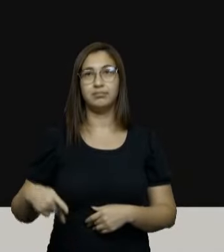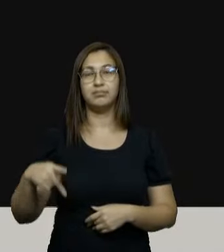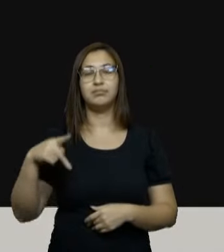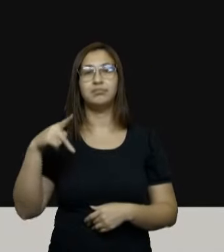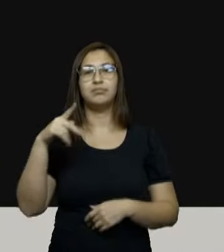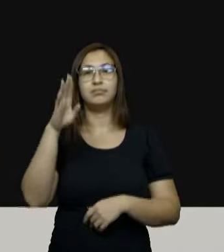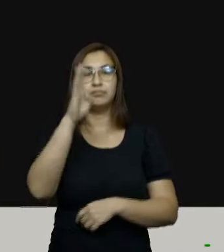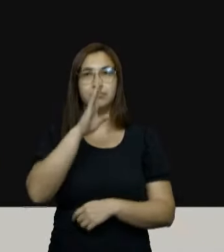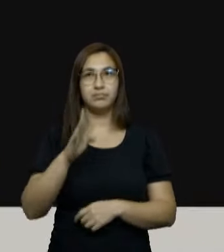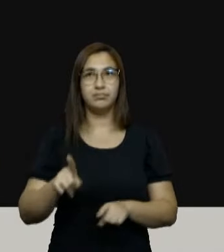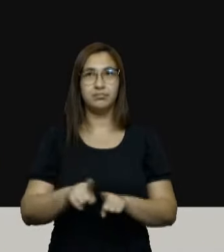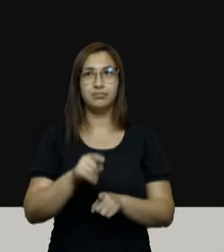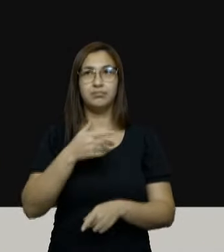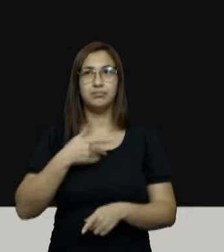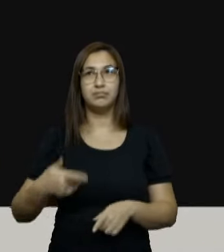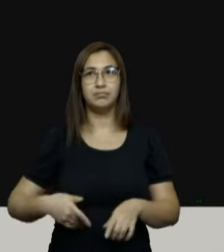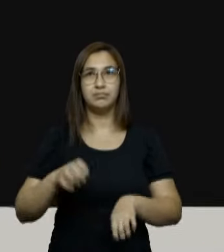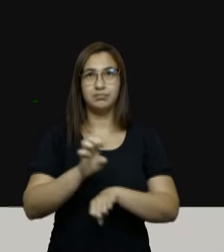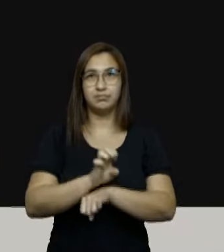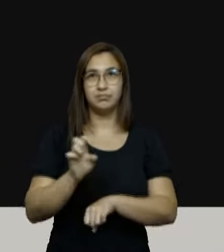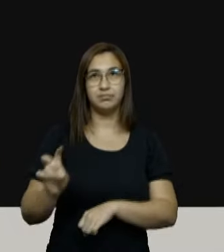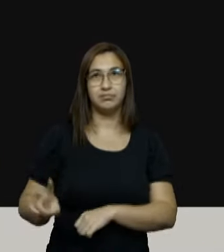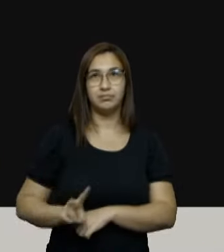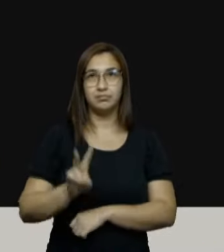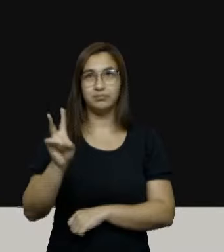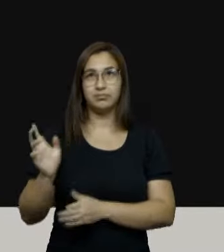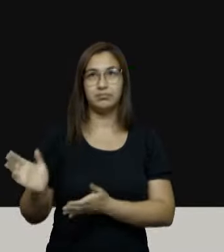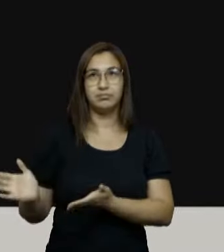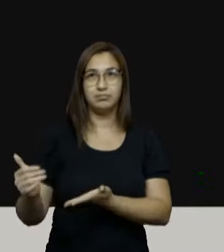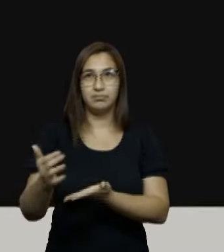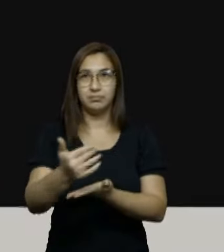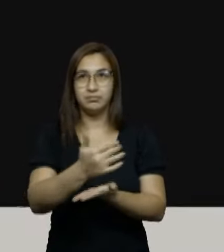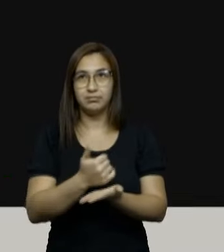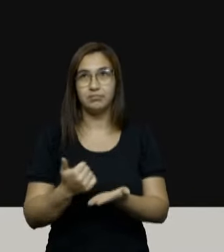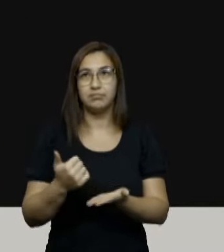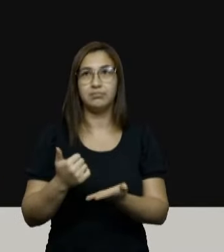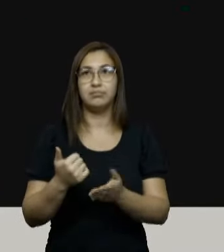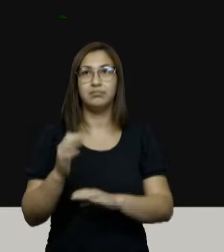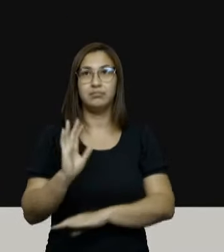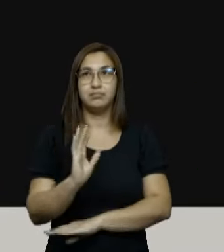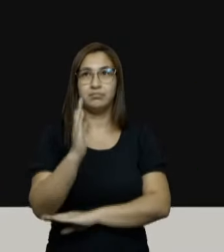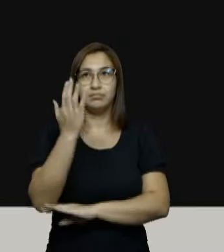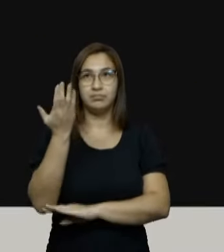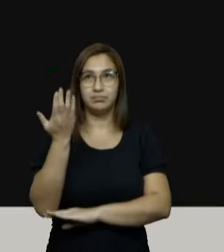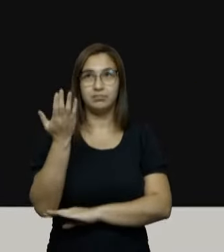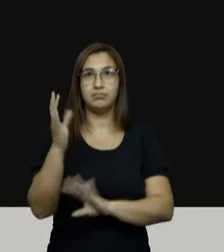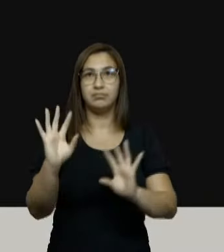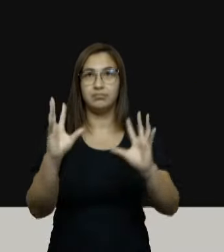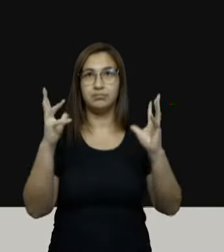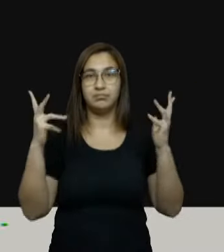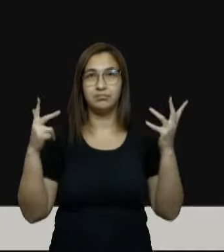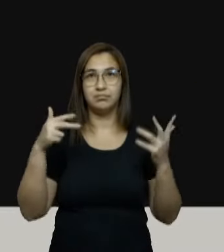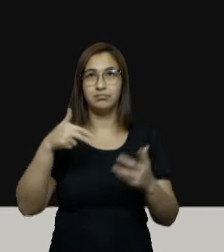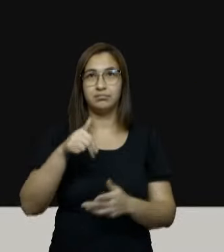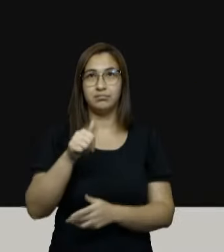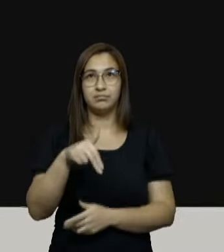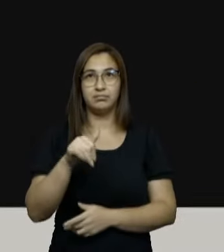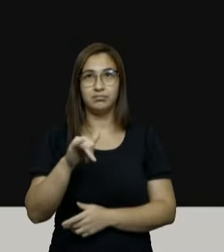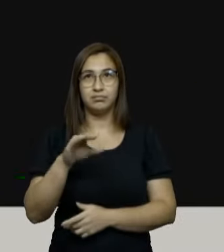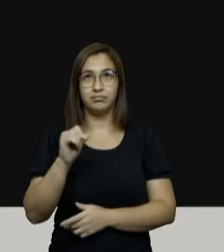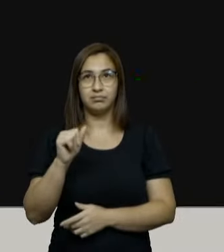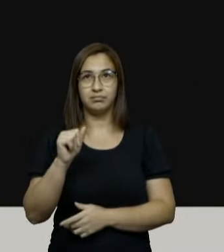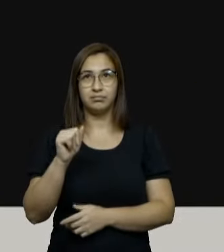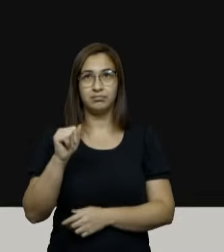do Estado para que os valores arrecadados com a extração de madeira da Floresta Nacional